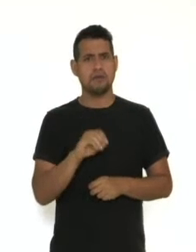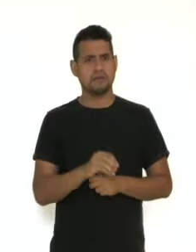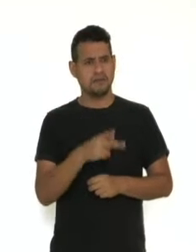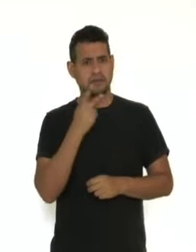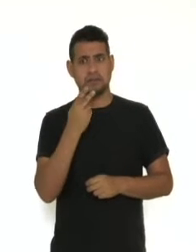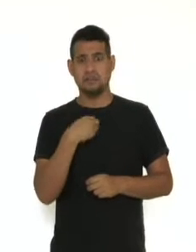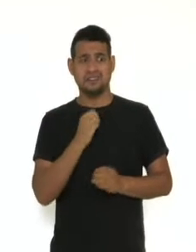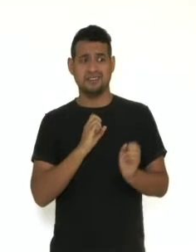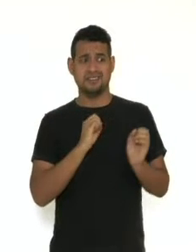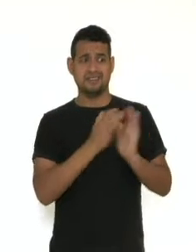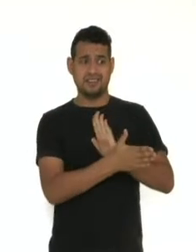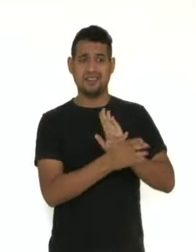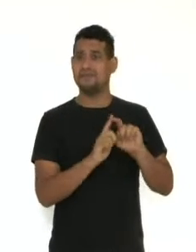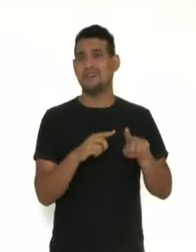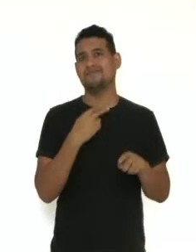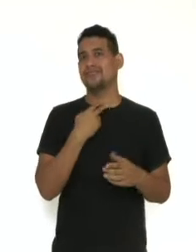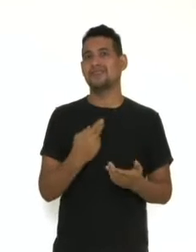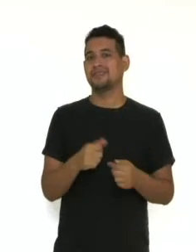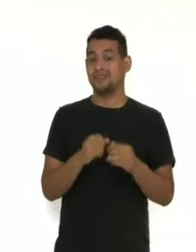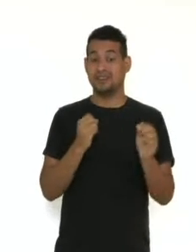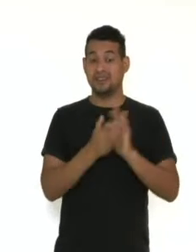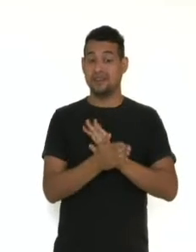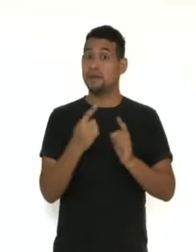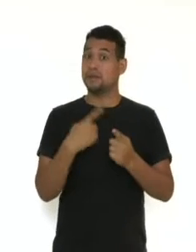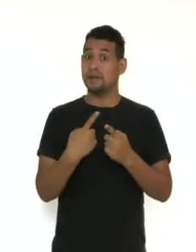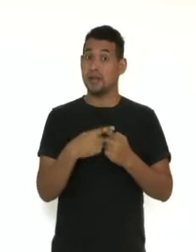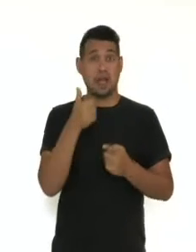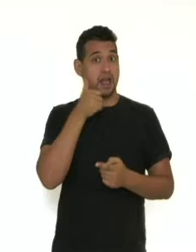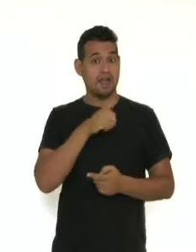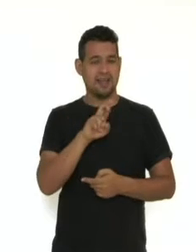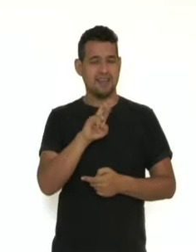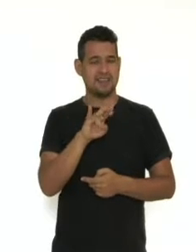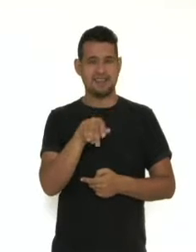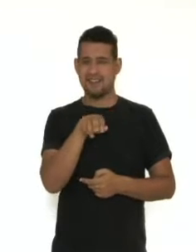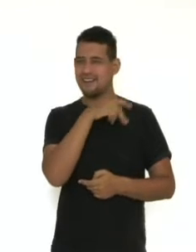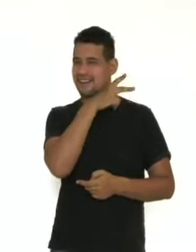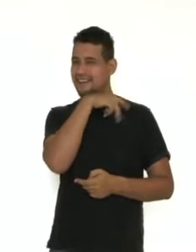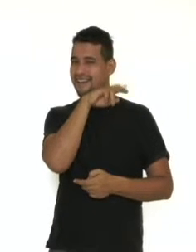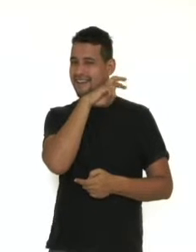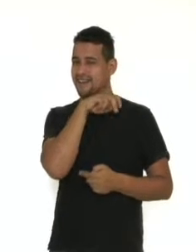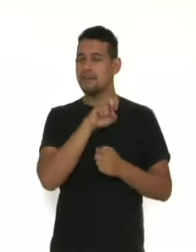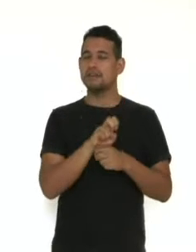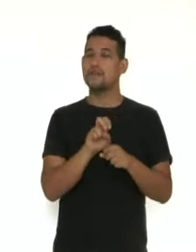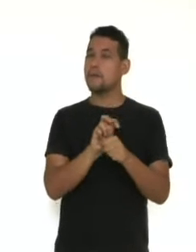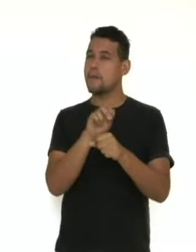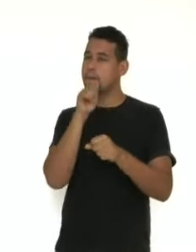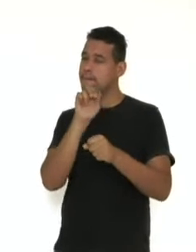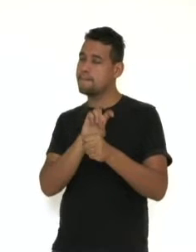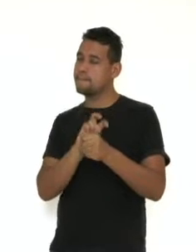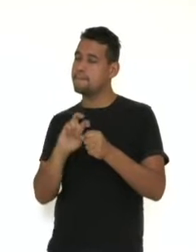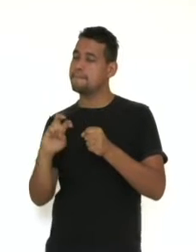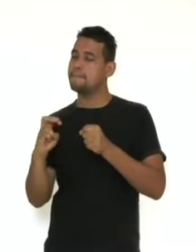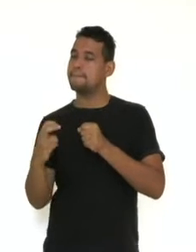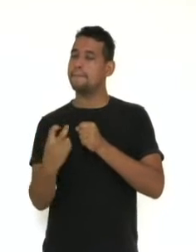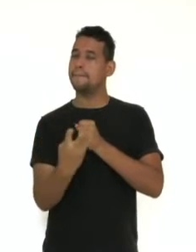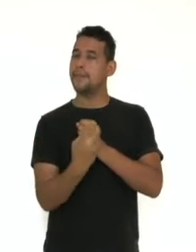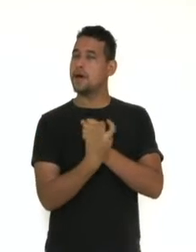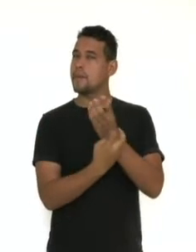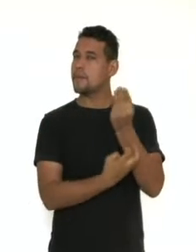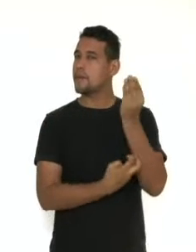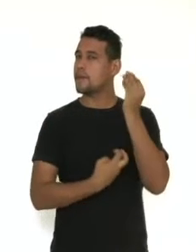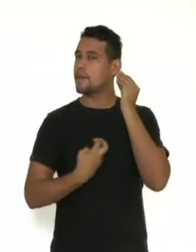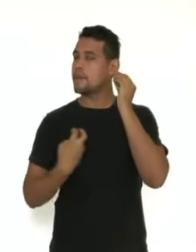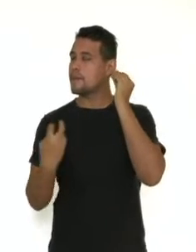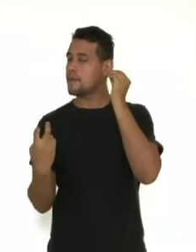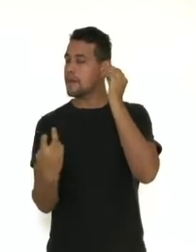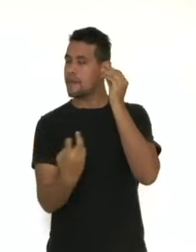sinceramente fugir, mas já não pôde. Rita, como uma serpente, foi-se se acercando dele, envolveu-o todo, fez-lhe